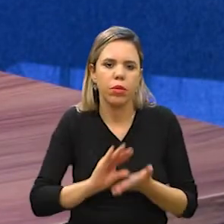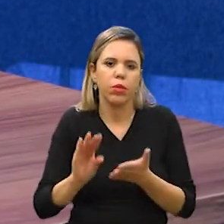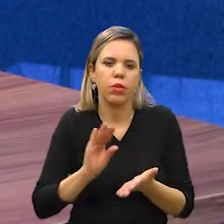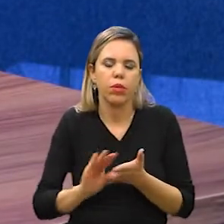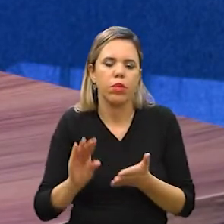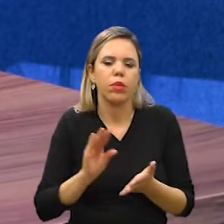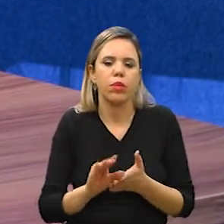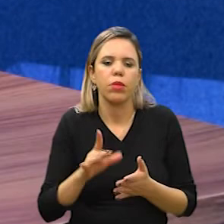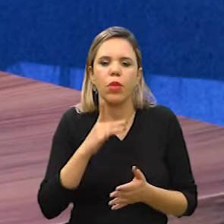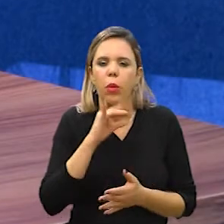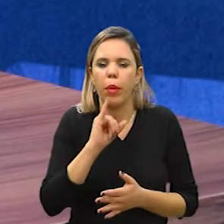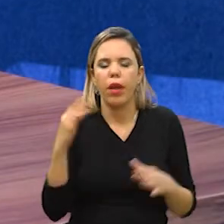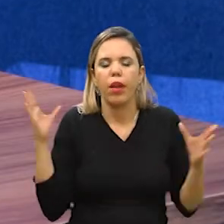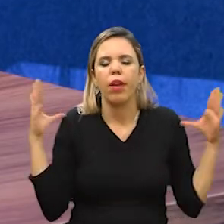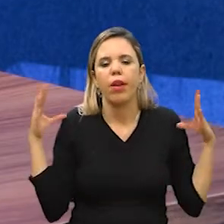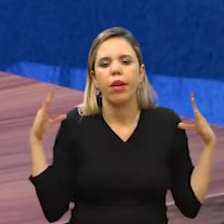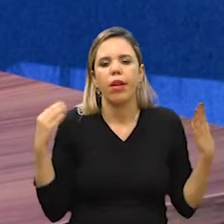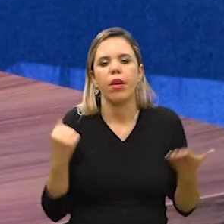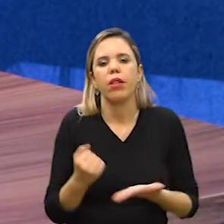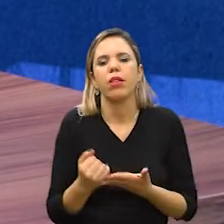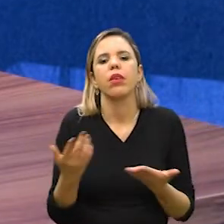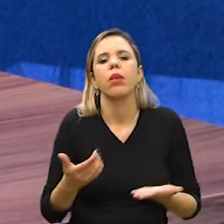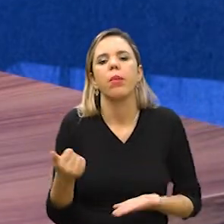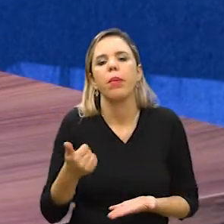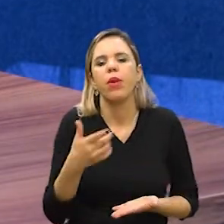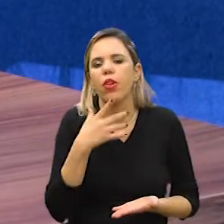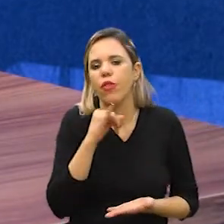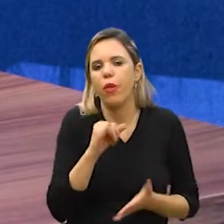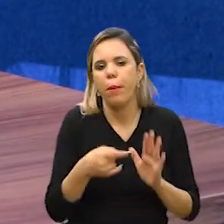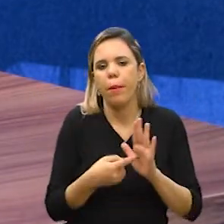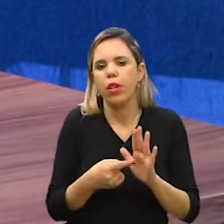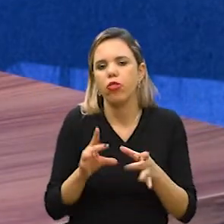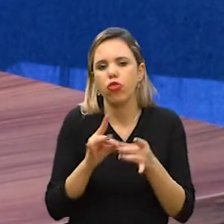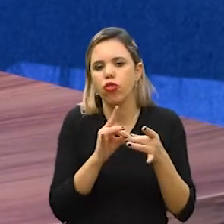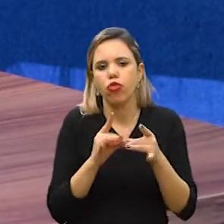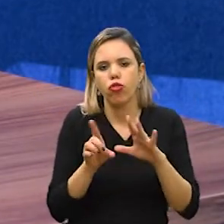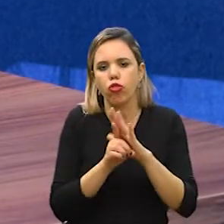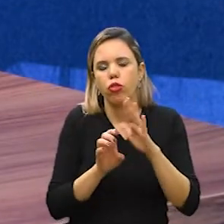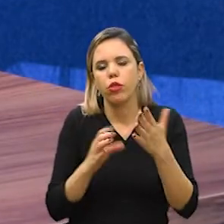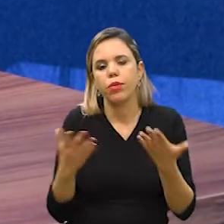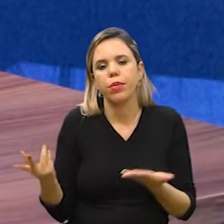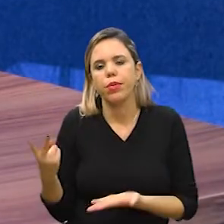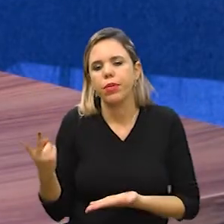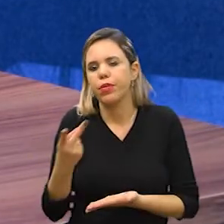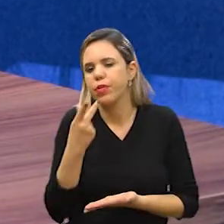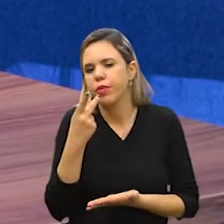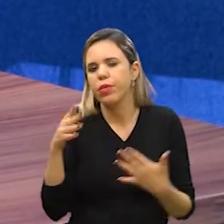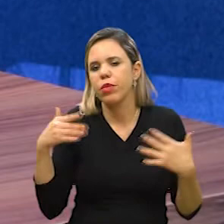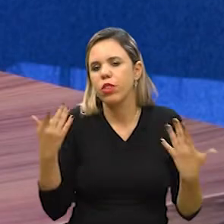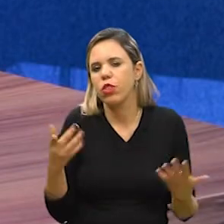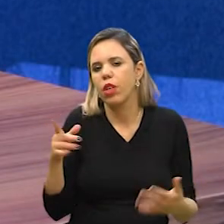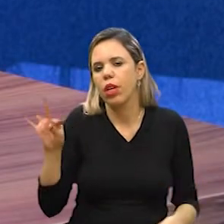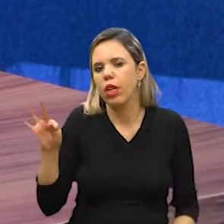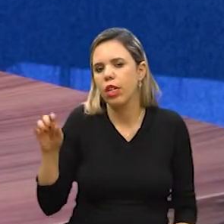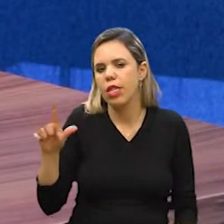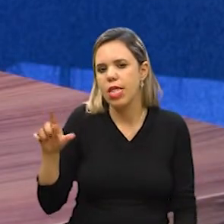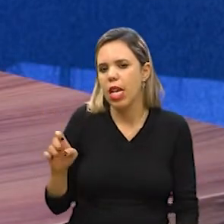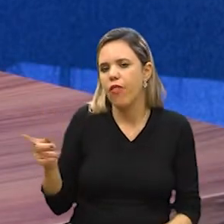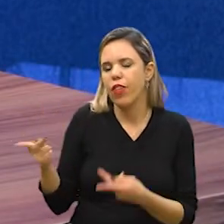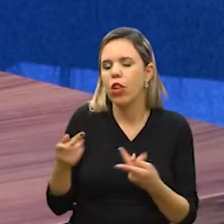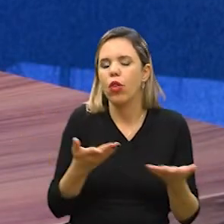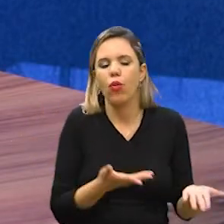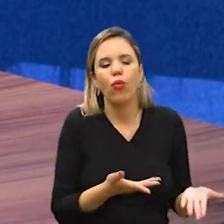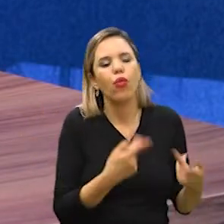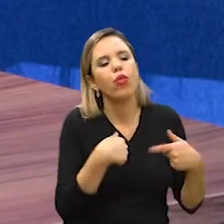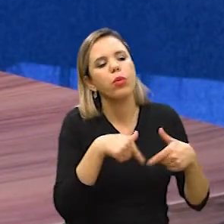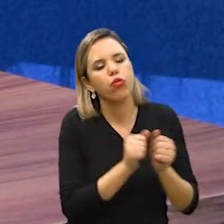inclusive, pai investidor, pai anjo, né? E agora é a primeira vez que a gente mostra pai sócio. Fala quando o Thales fez